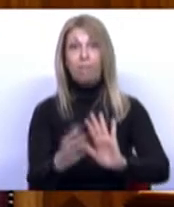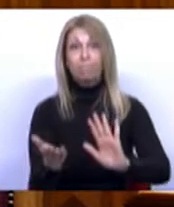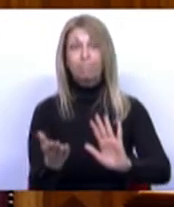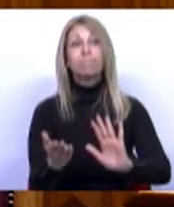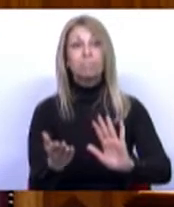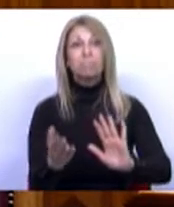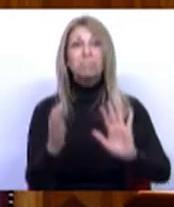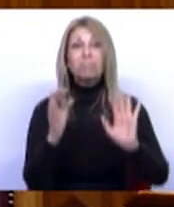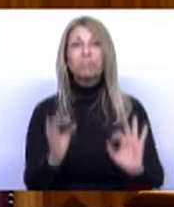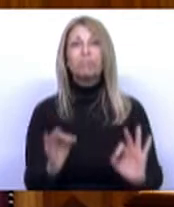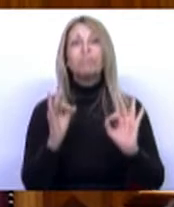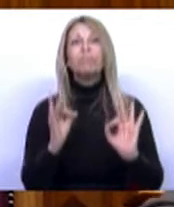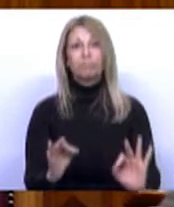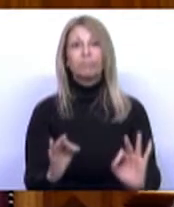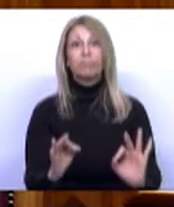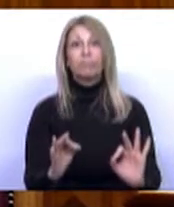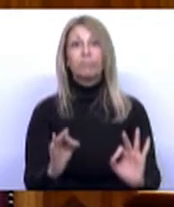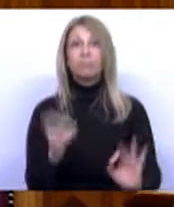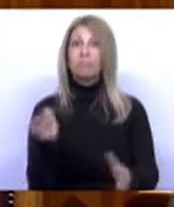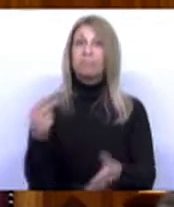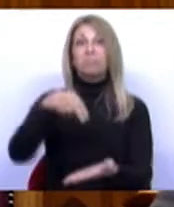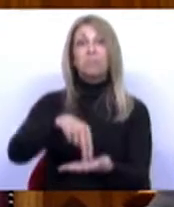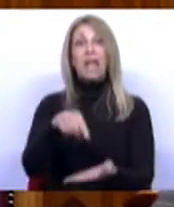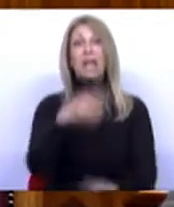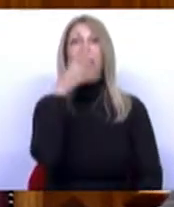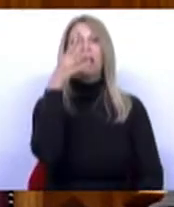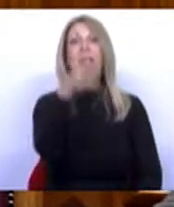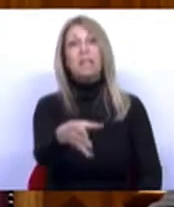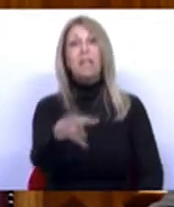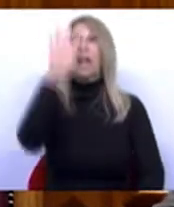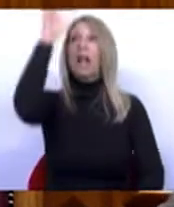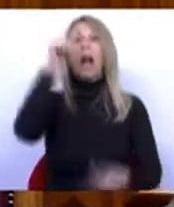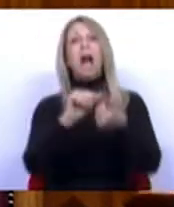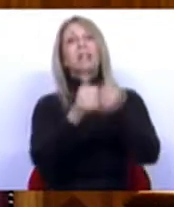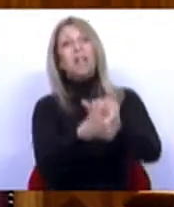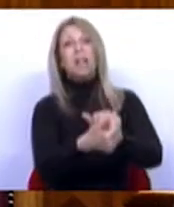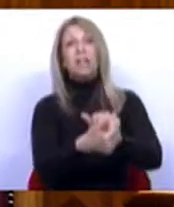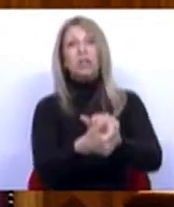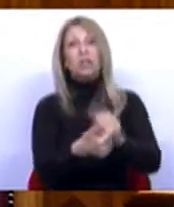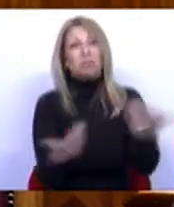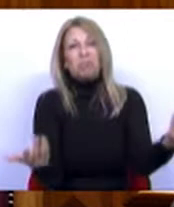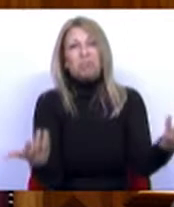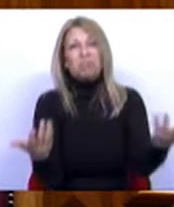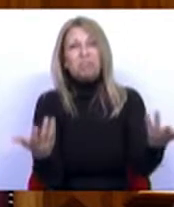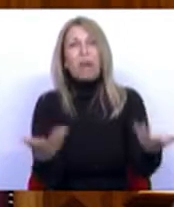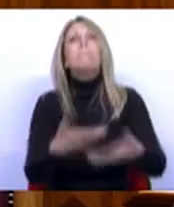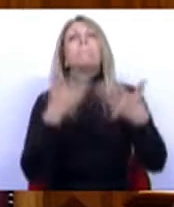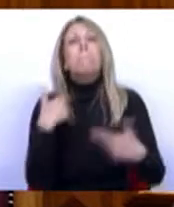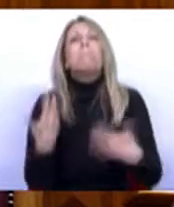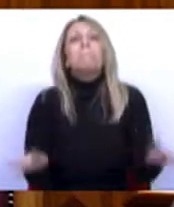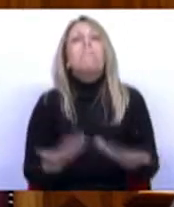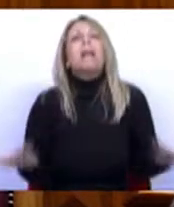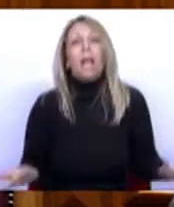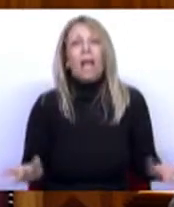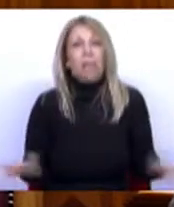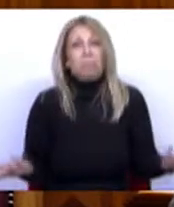que literalmente nos veio aqui dizer que a questão das alterações climáticas não serve para nada. Pois bem, é com o sentido